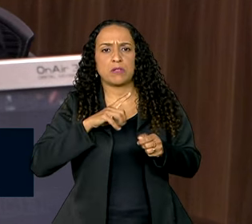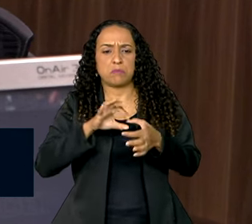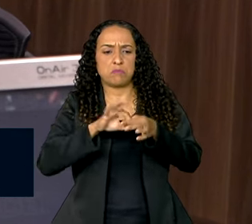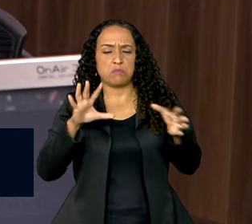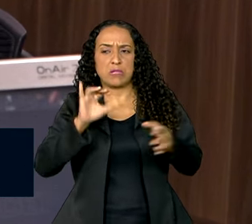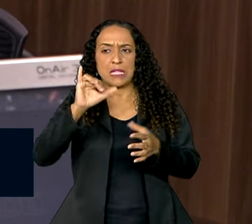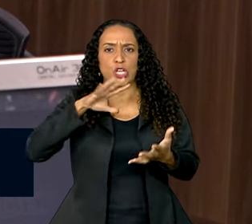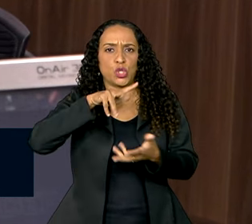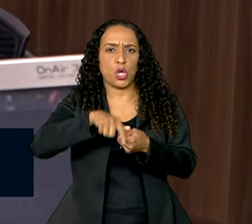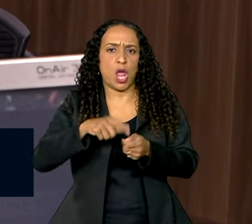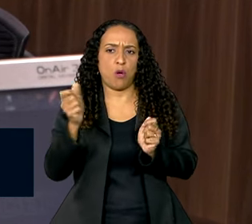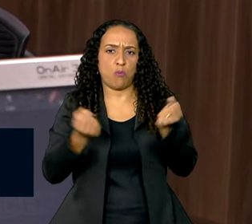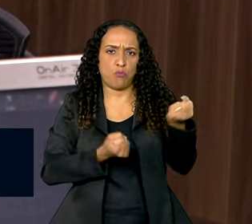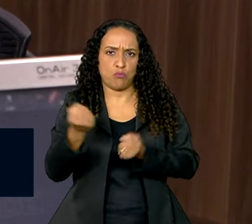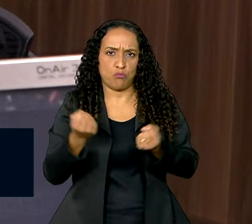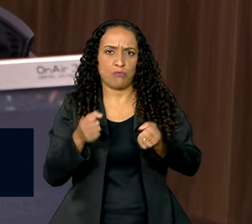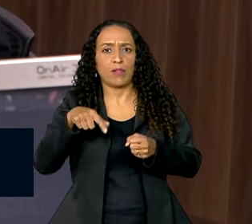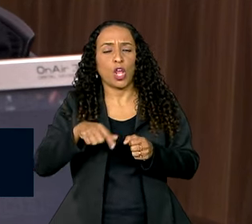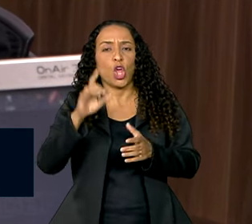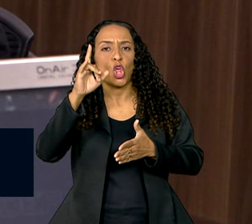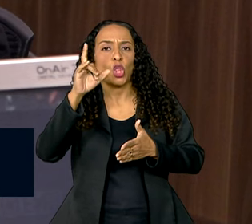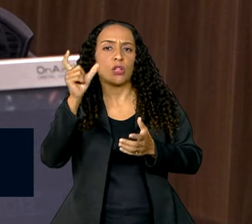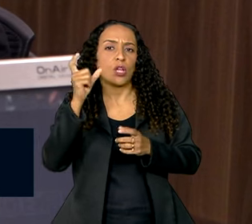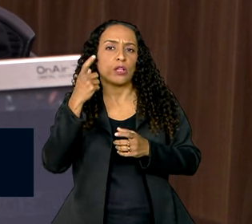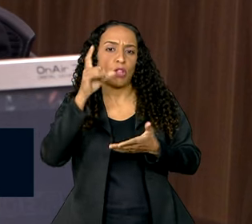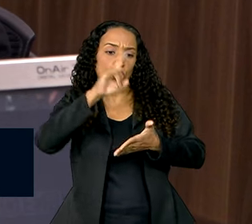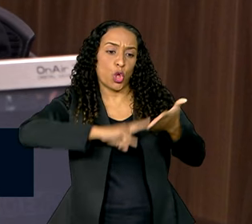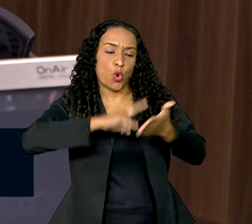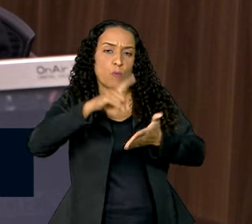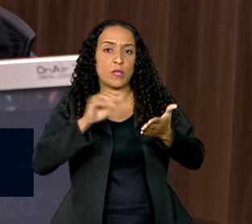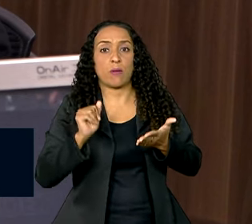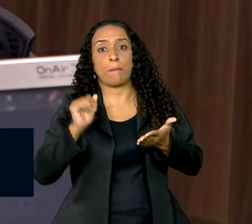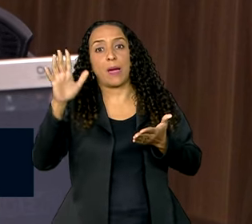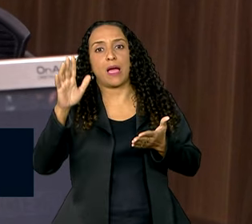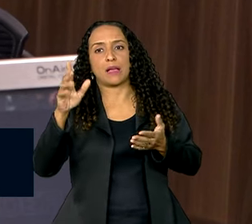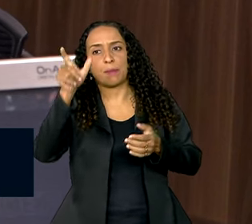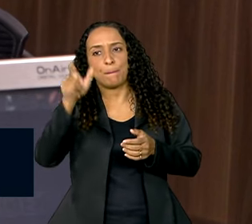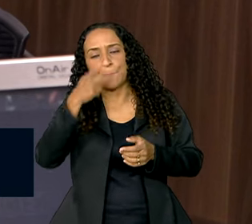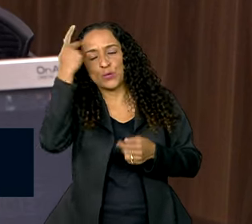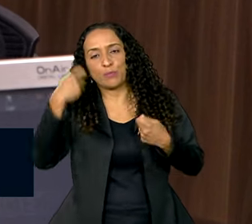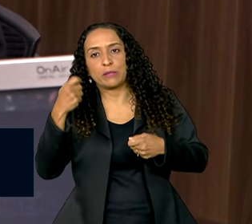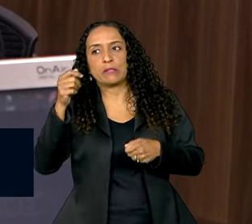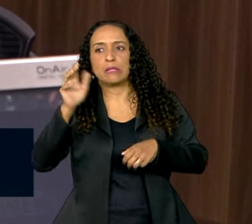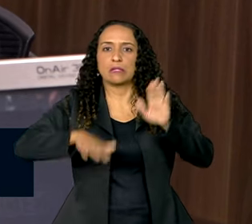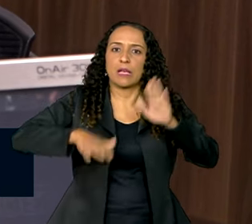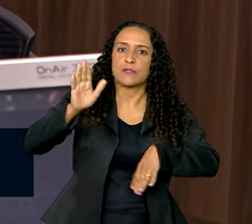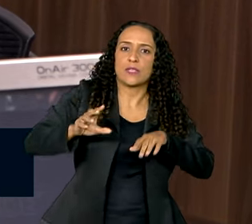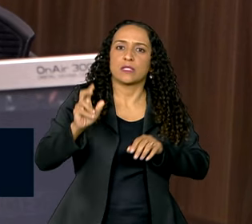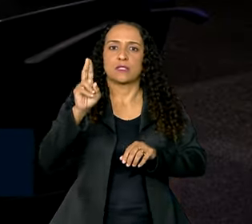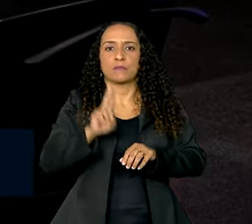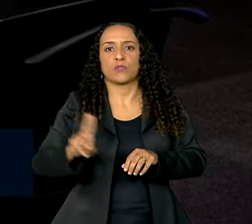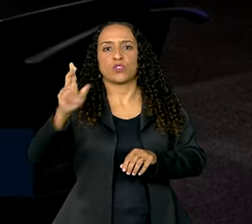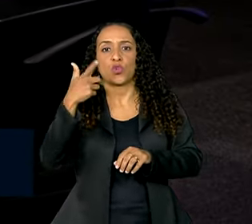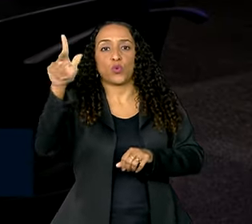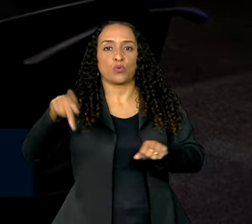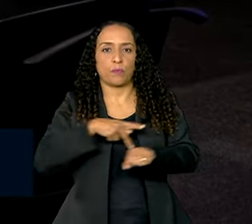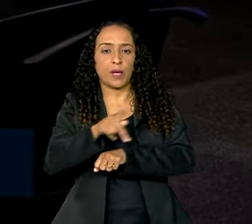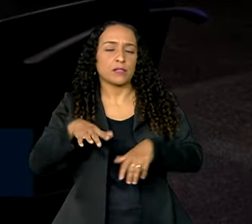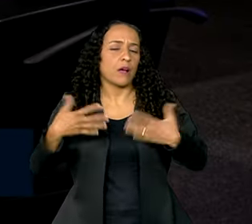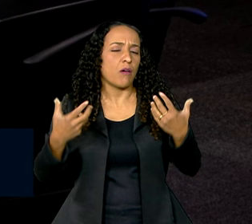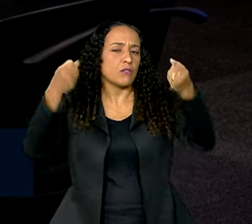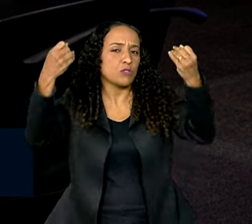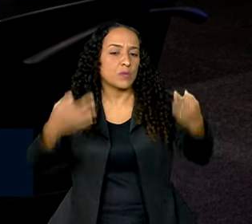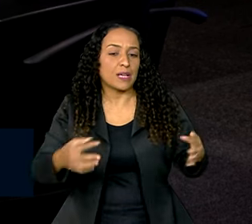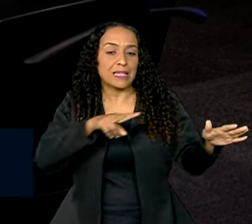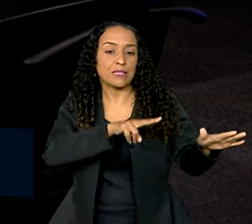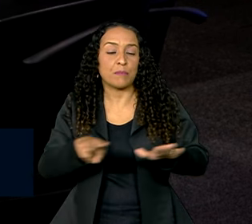permissão internacional para dirigir, que é aquele documento extra que o cidadão muitas vezes tem que tirar para usar em outro país. Agora, vamos falar um pouquinho